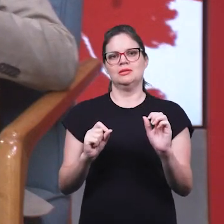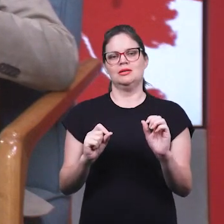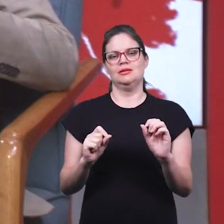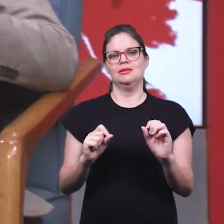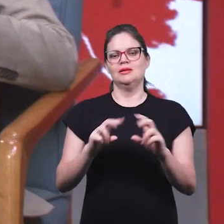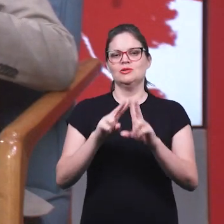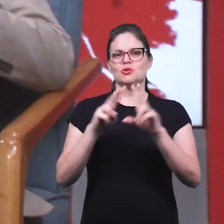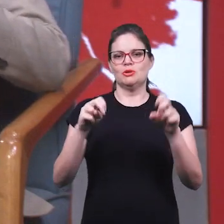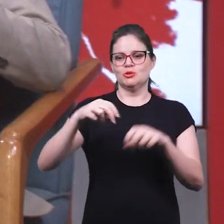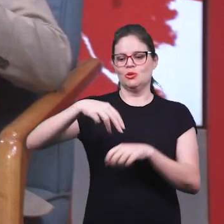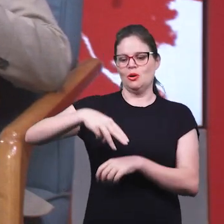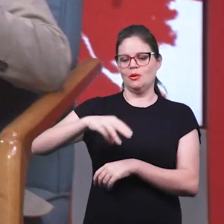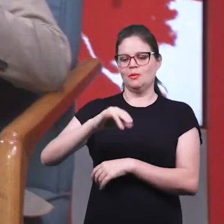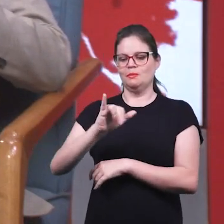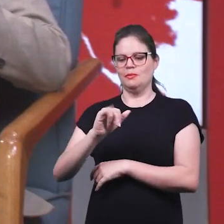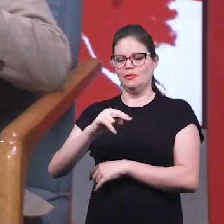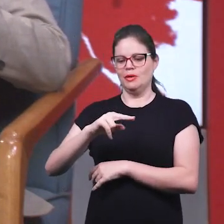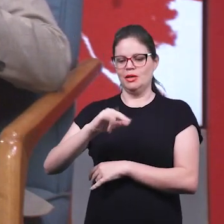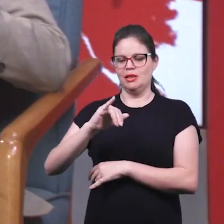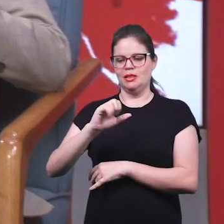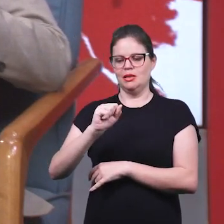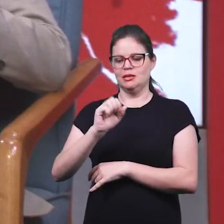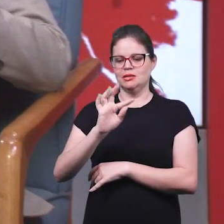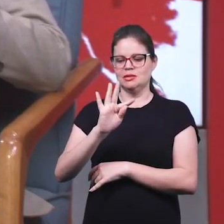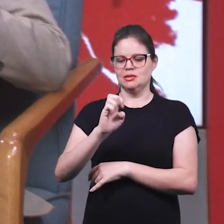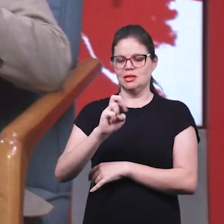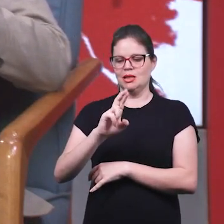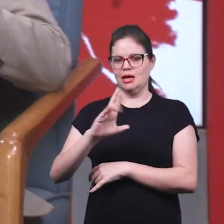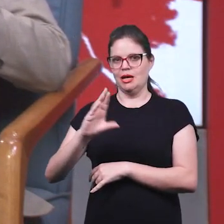de Jesus. Porque João, quando viu